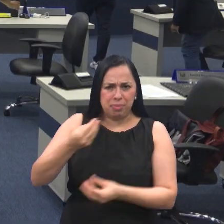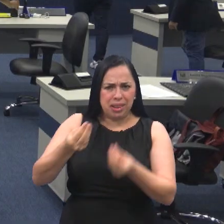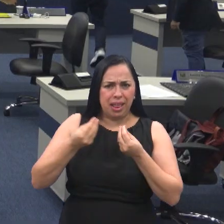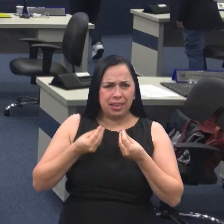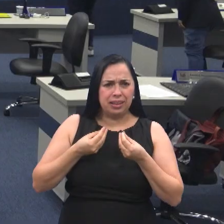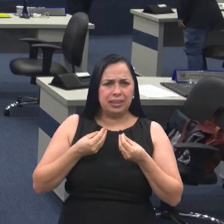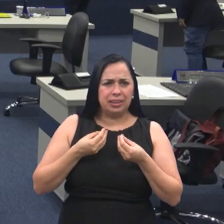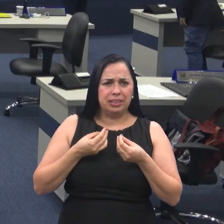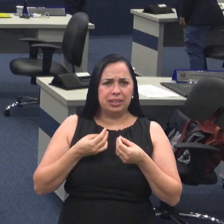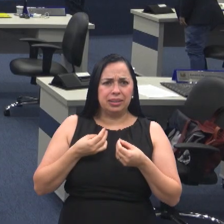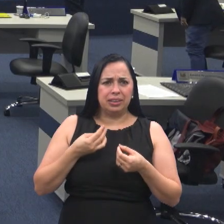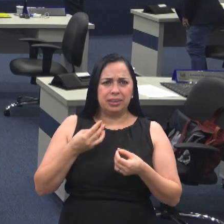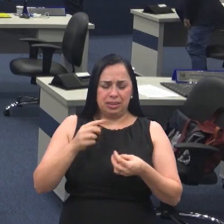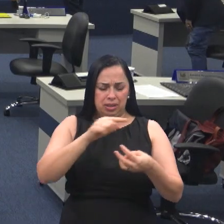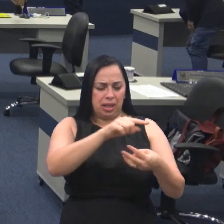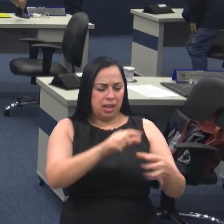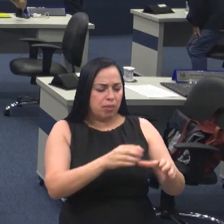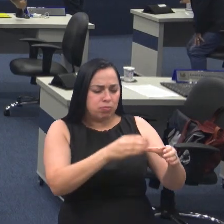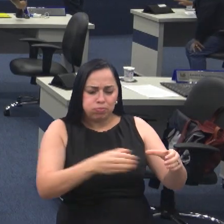3 zeradas.